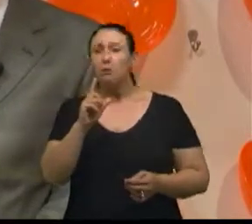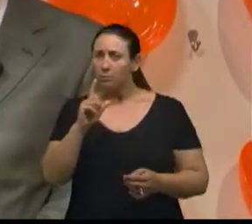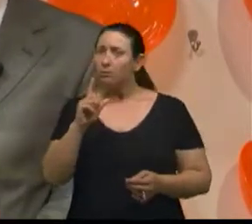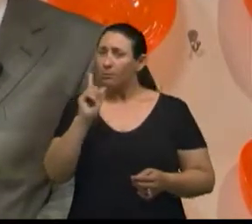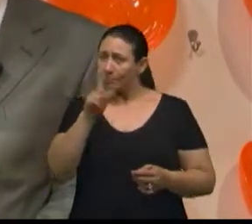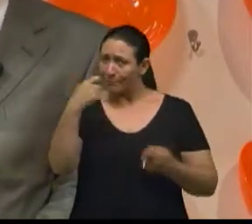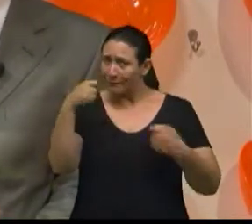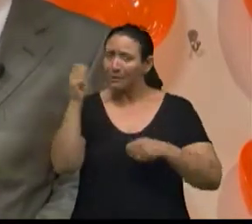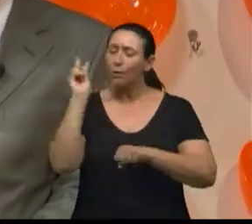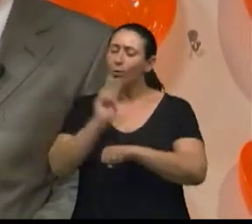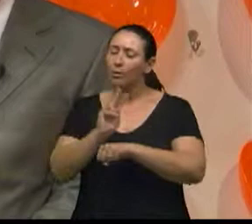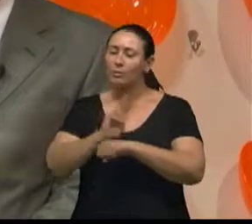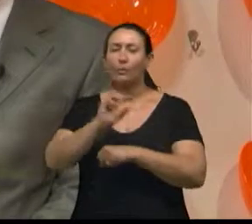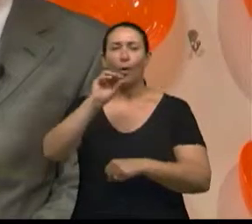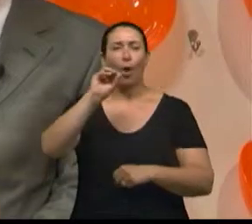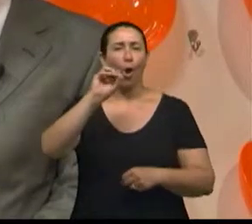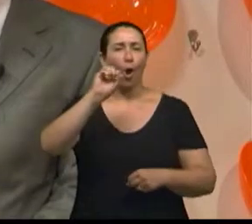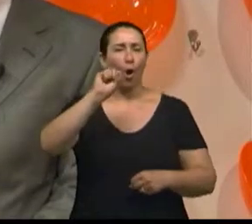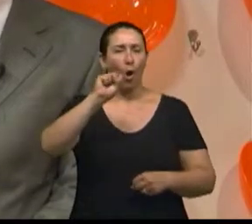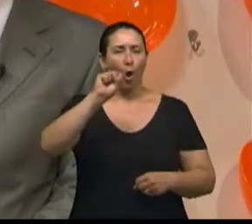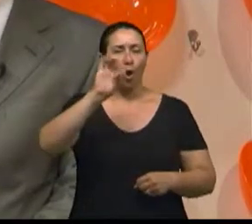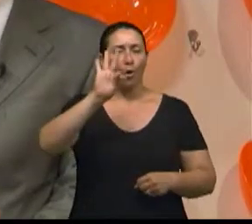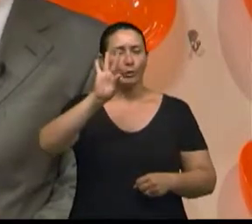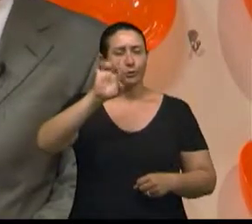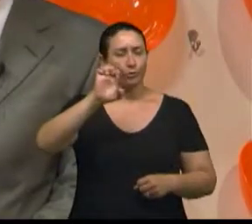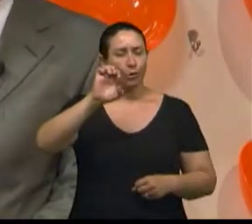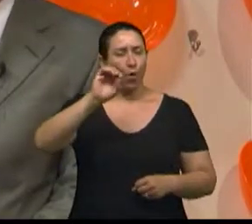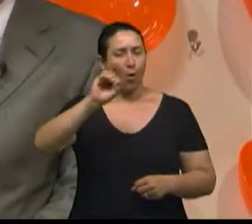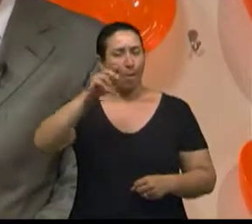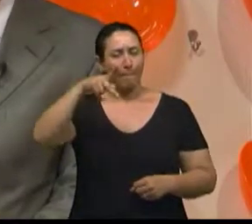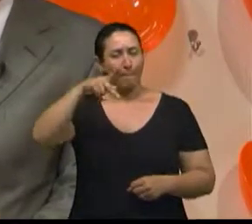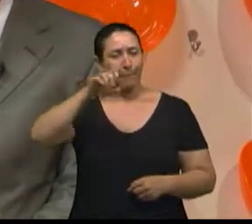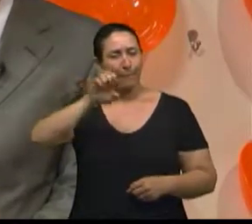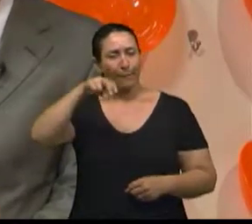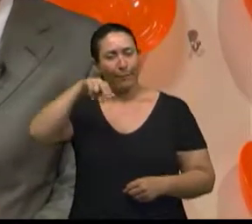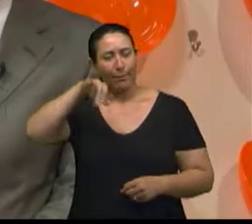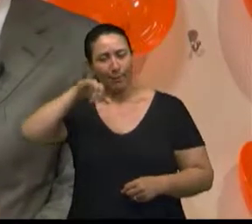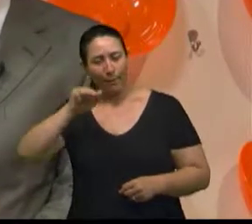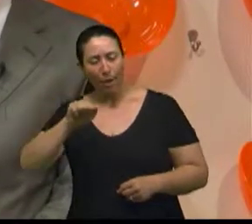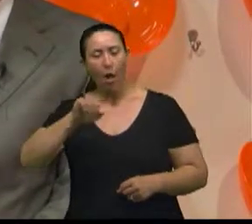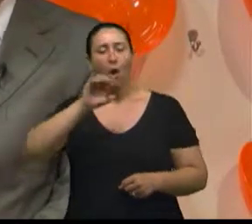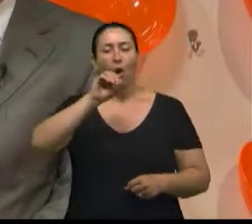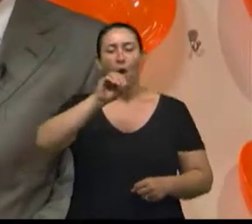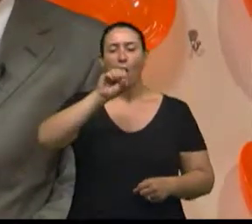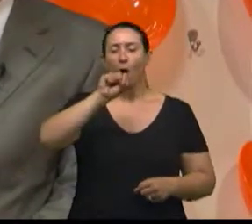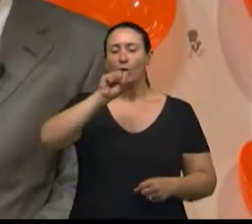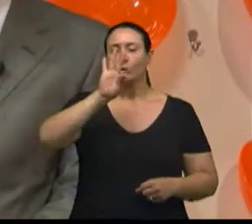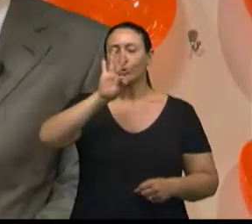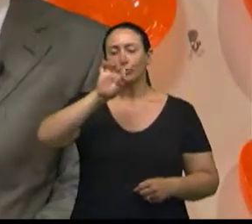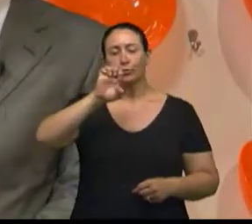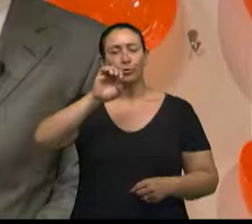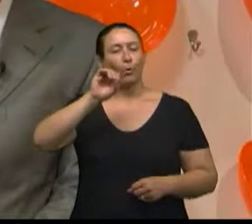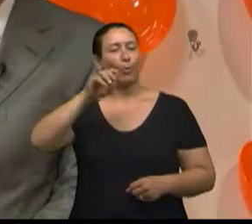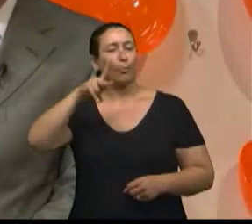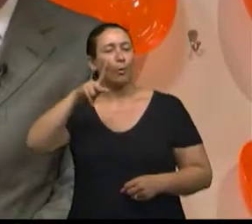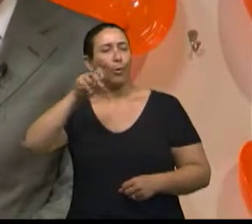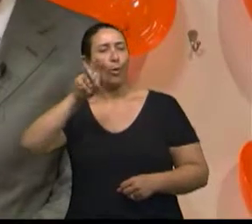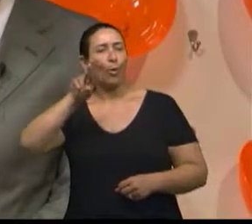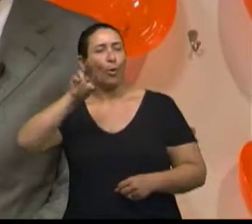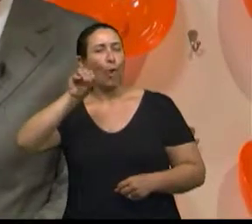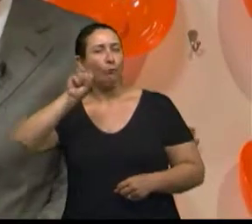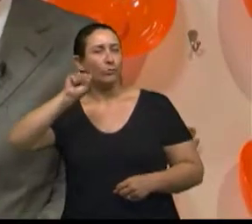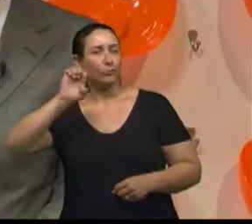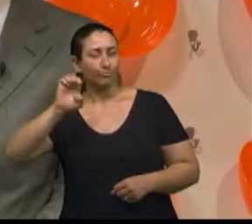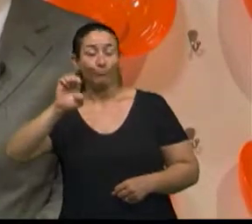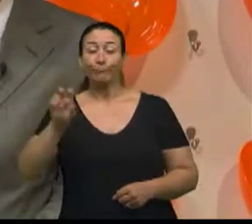a osteopenia osteoporosa. O que é isso? Ah, perfeito. A osteoporosa é a perda da massa óssea, né? Eu digo que é